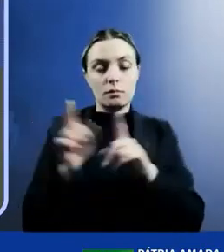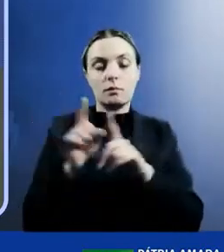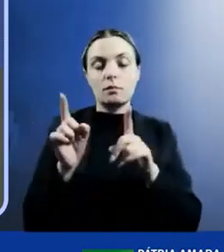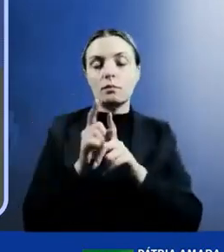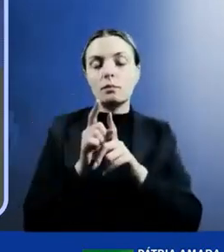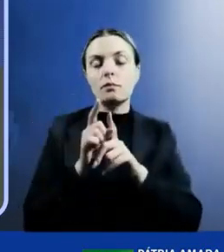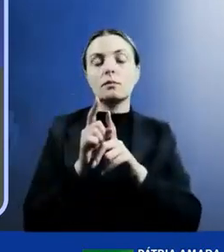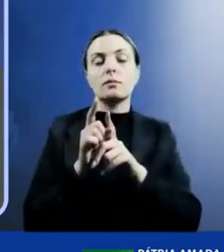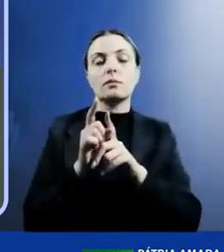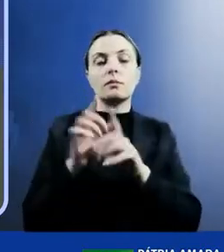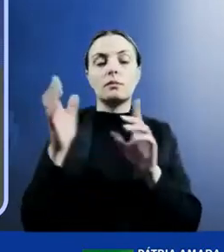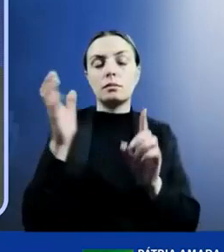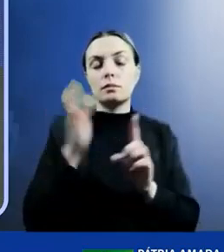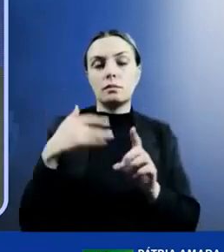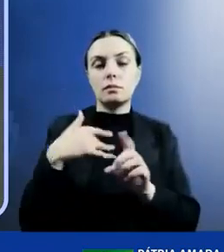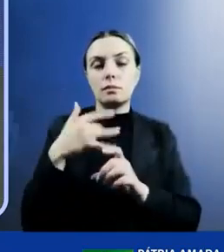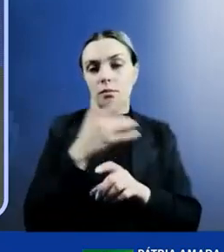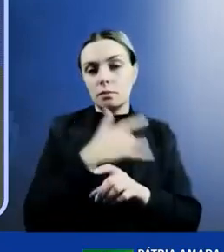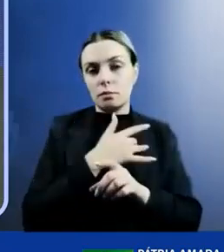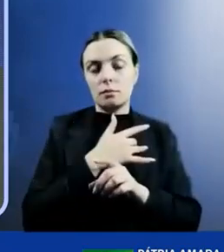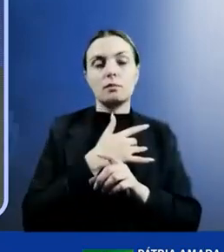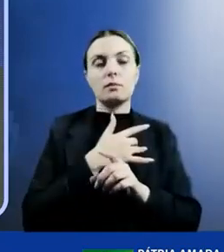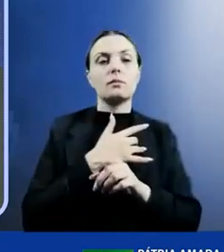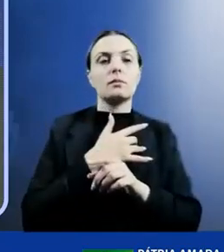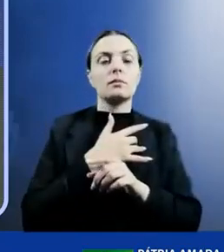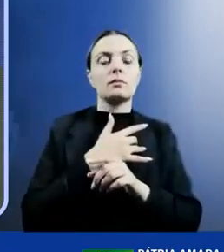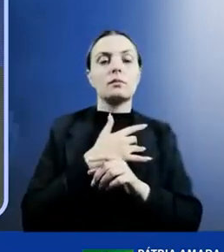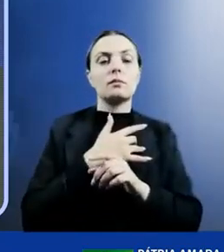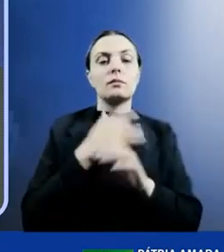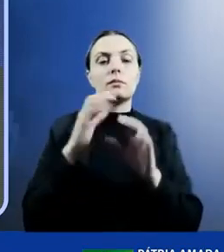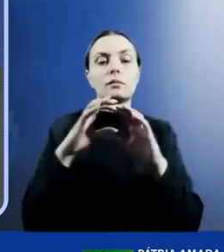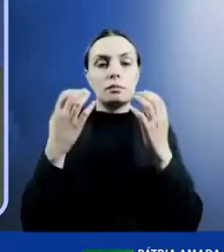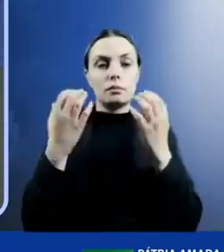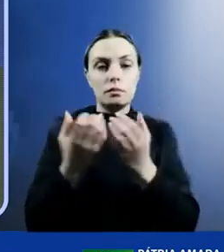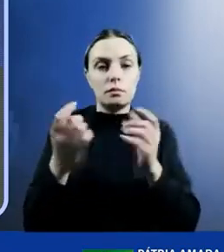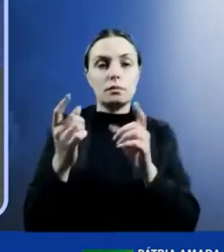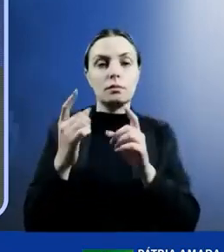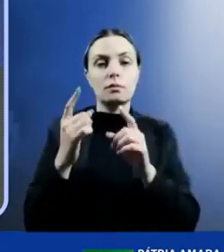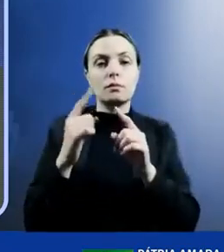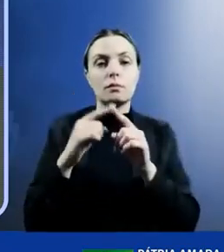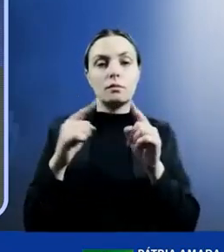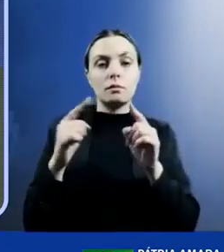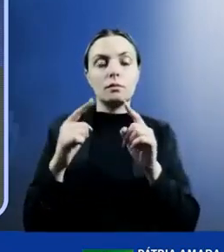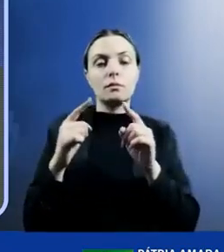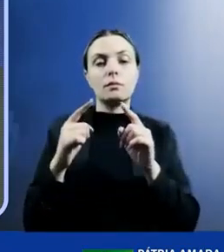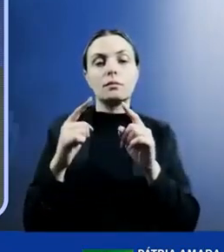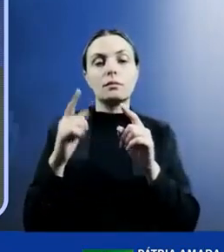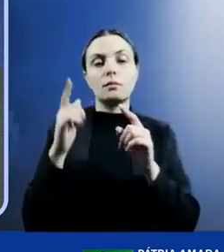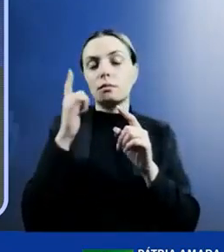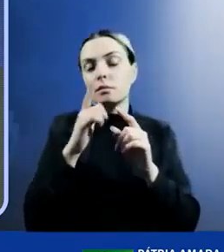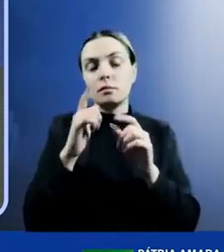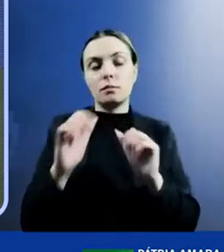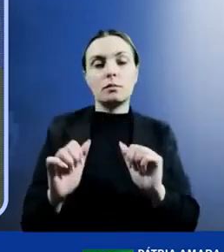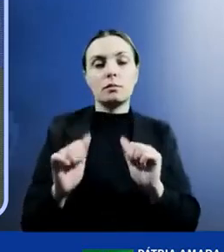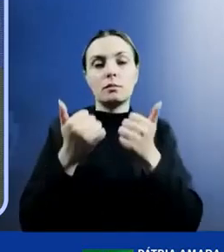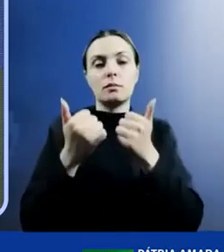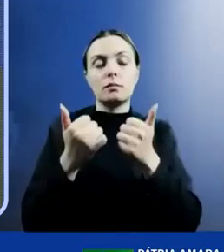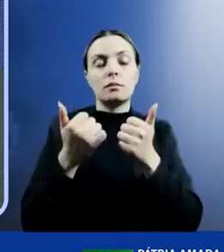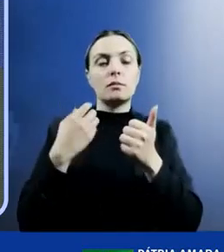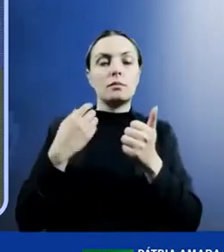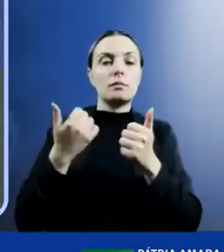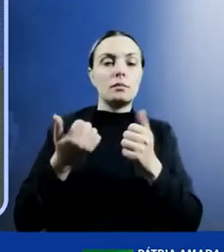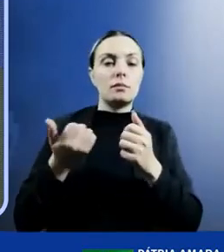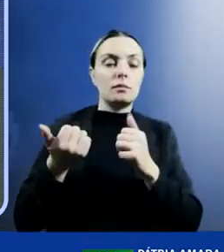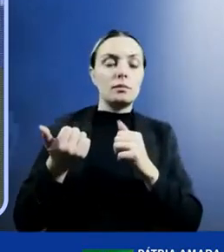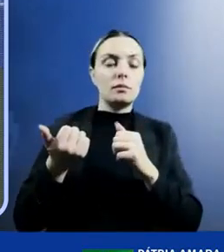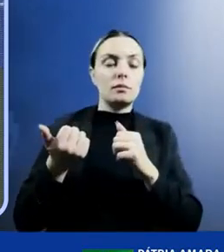nas comunidades, sem trazer de fato uma melhoria à qualidade de vida a todas as comunidades atingidas por esses